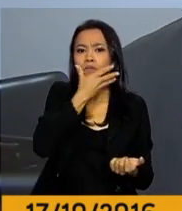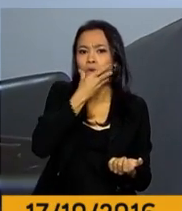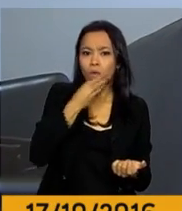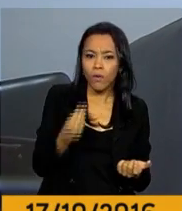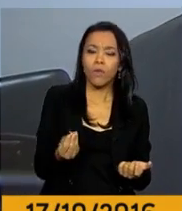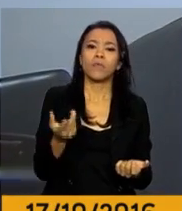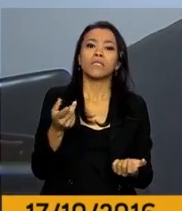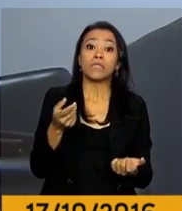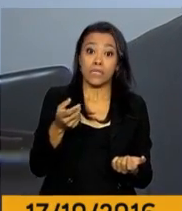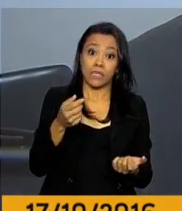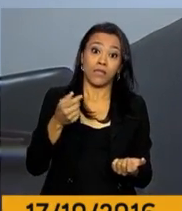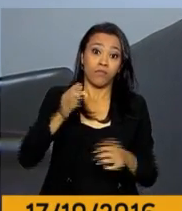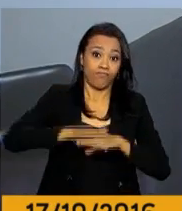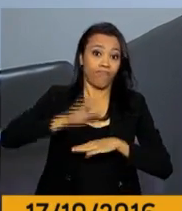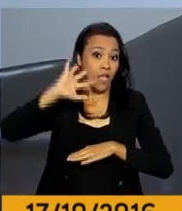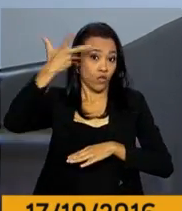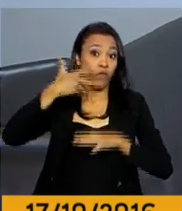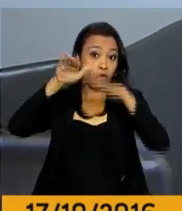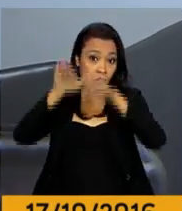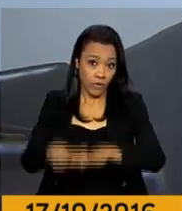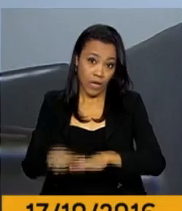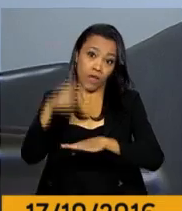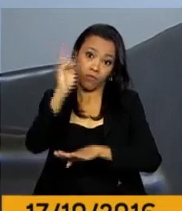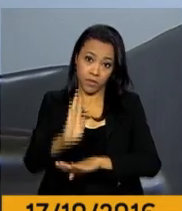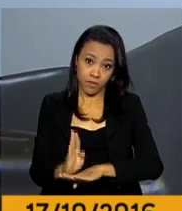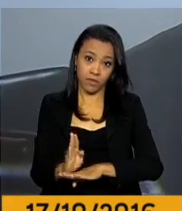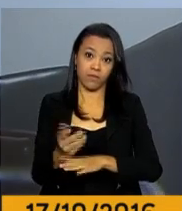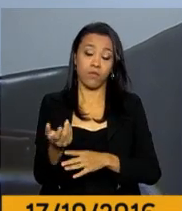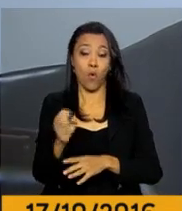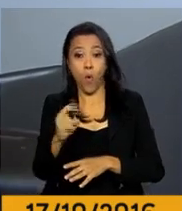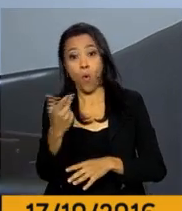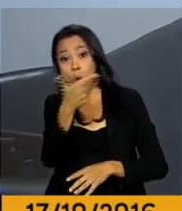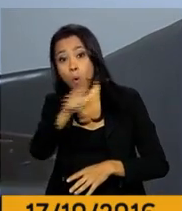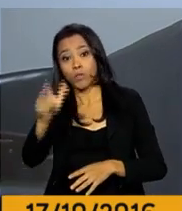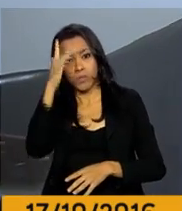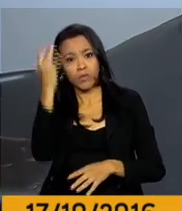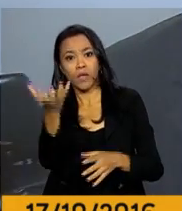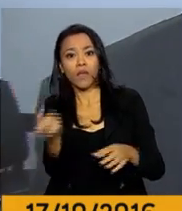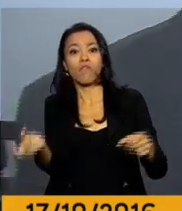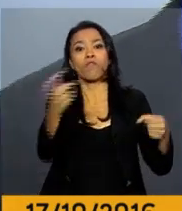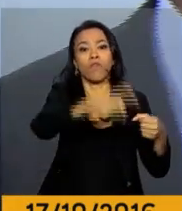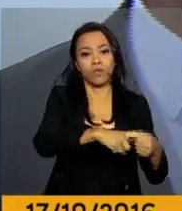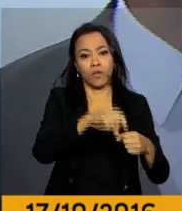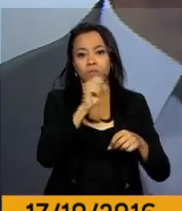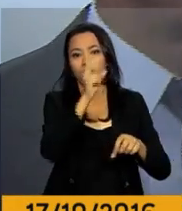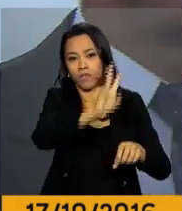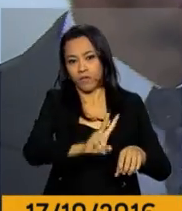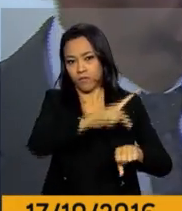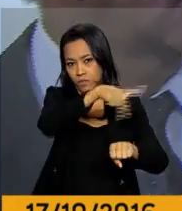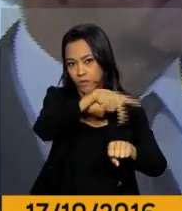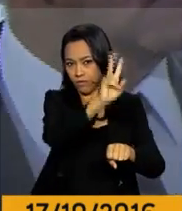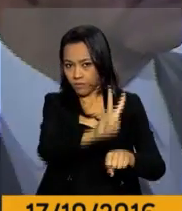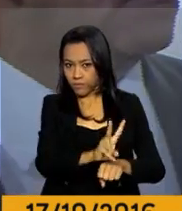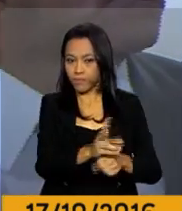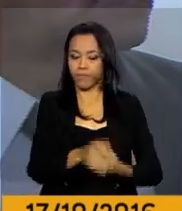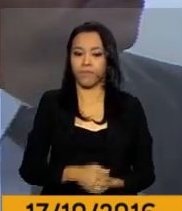daqueles que realmente querem ficar ou aqueles que querem voltar. Ministro, o Plano Nacional de Segurança ficou para quarta mesmo? Não.